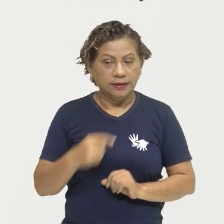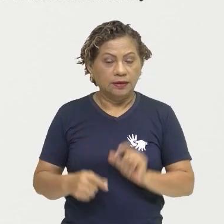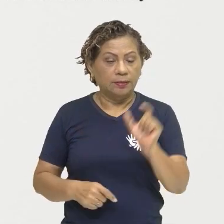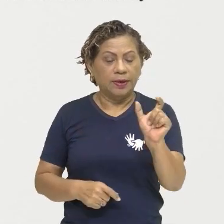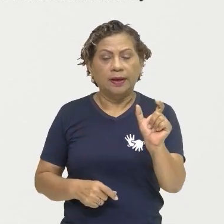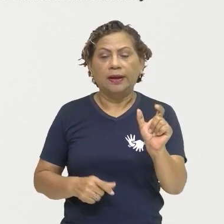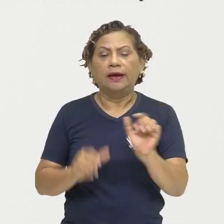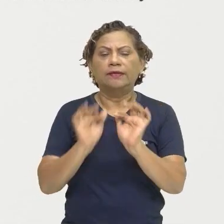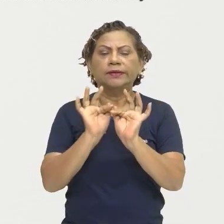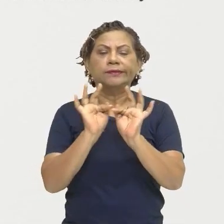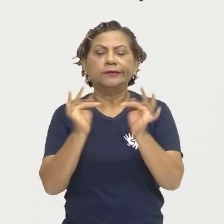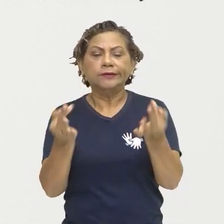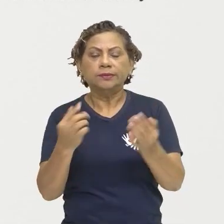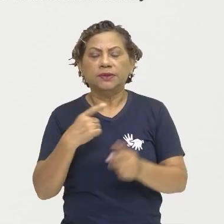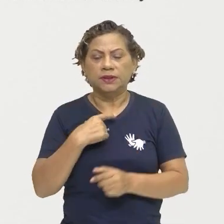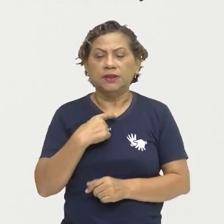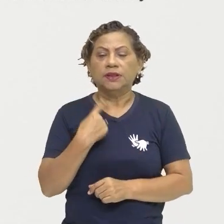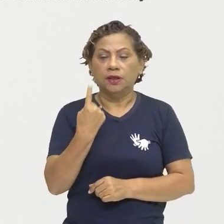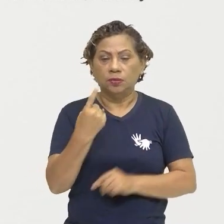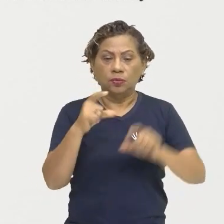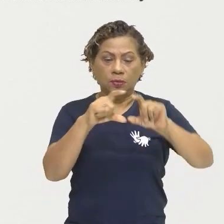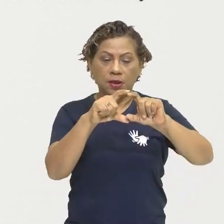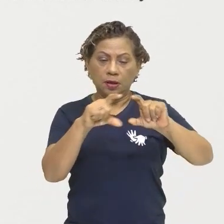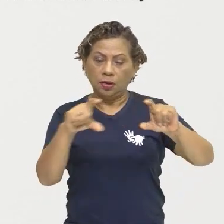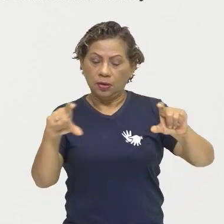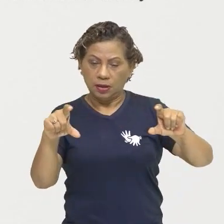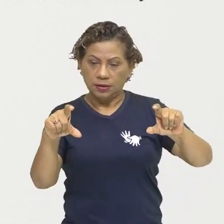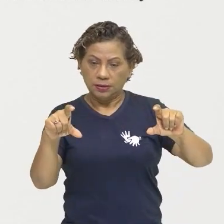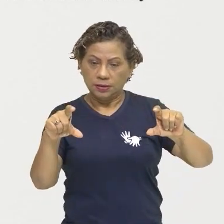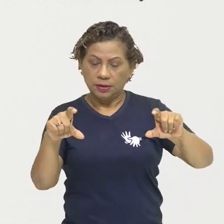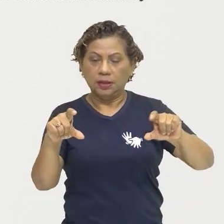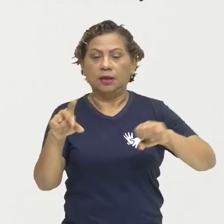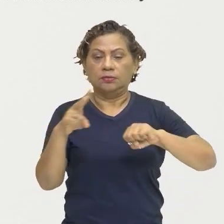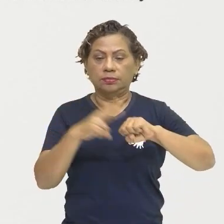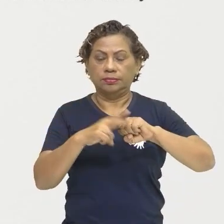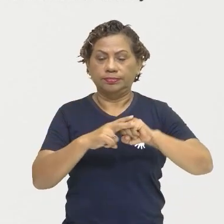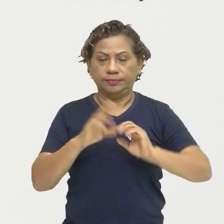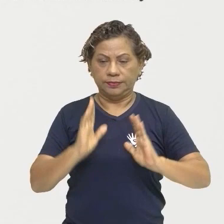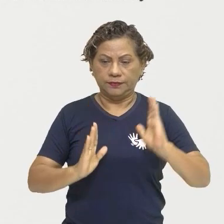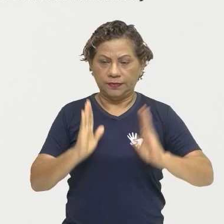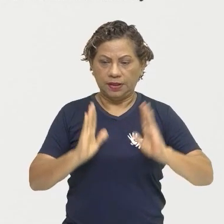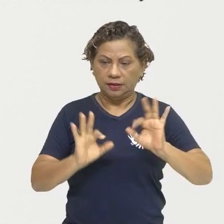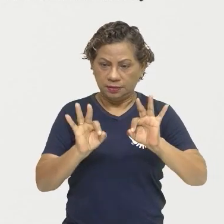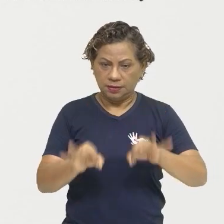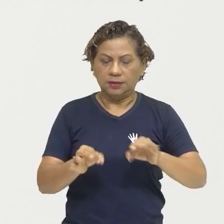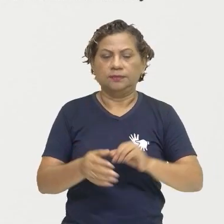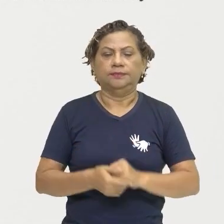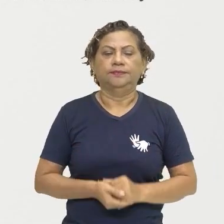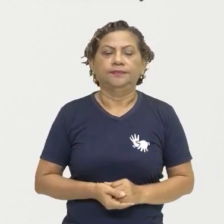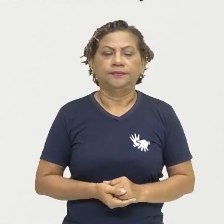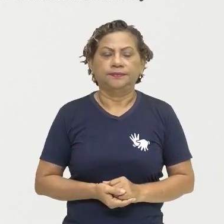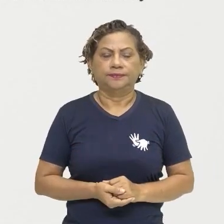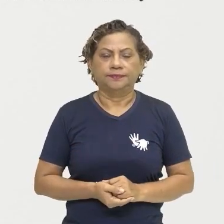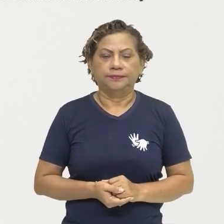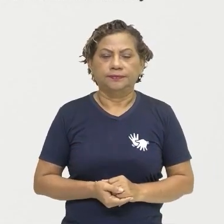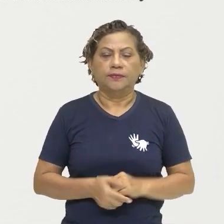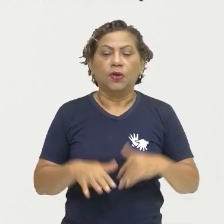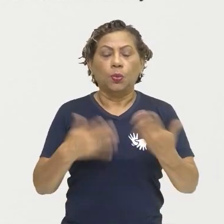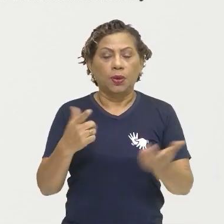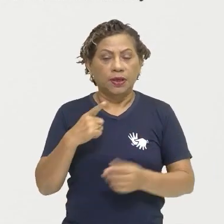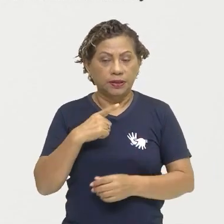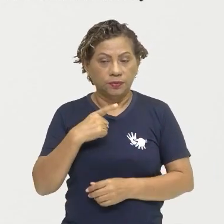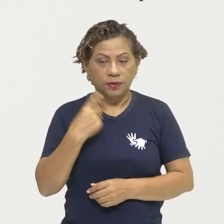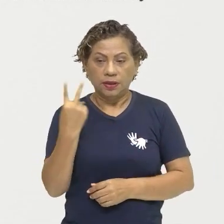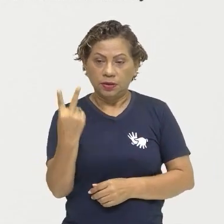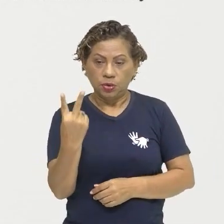uma só oração que é marcada pela presença de um verbo, correto? Quando eu tiver 2